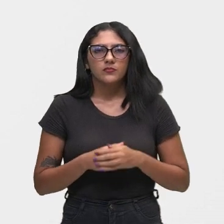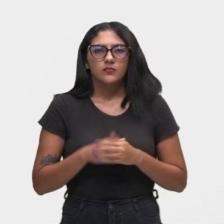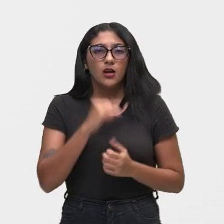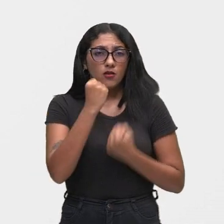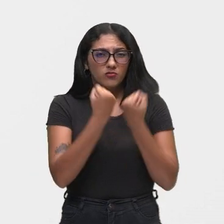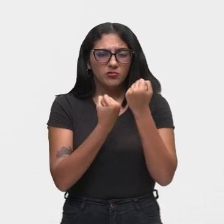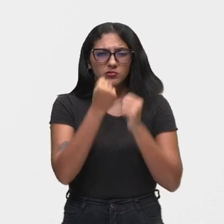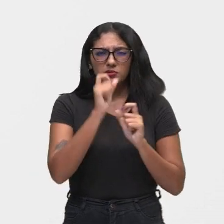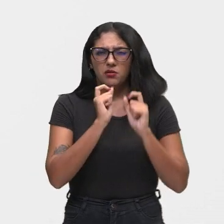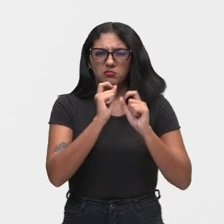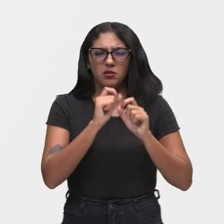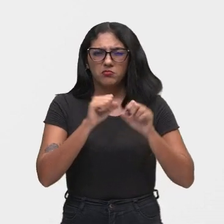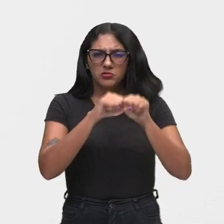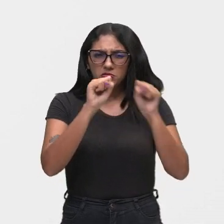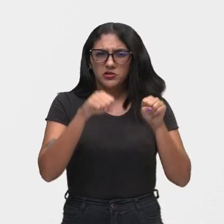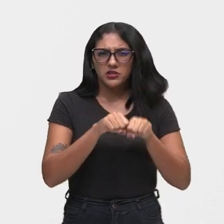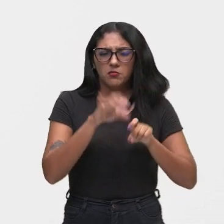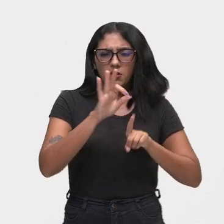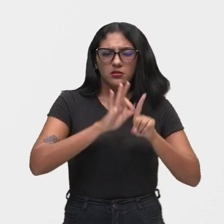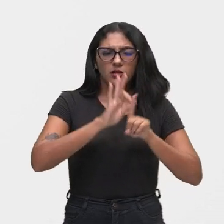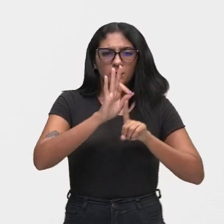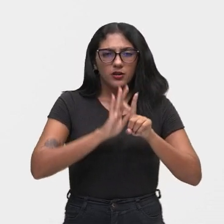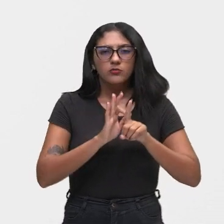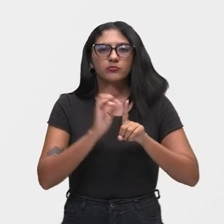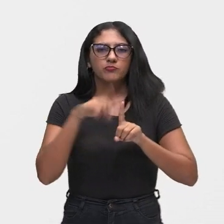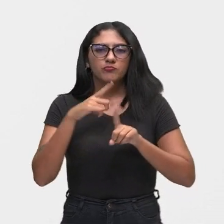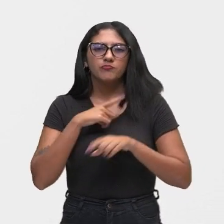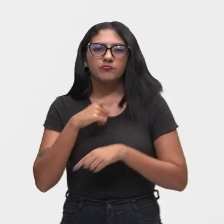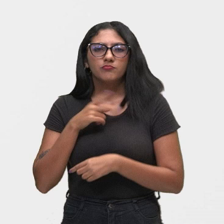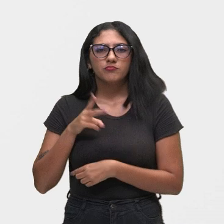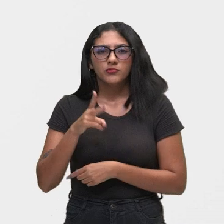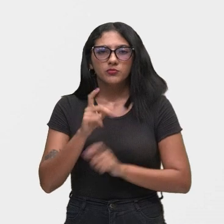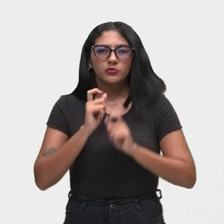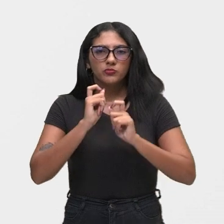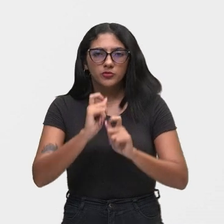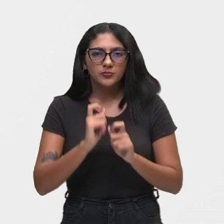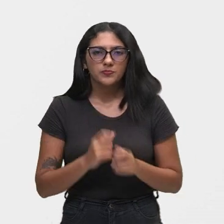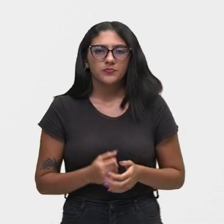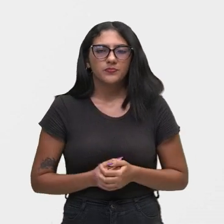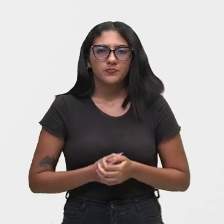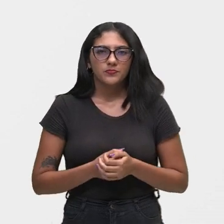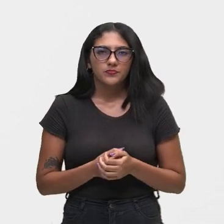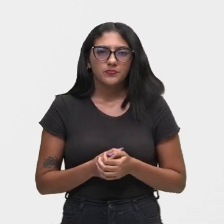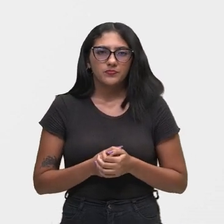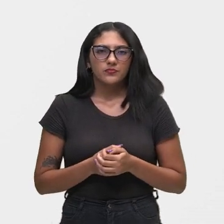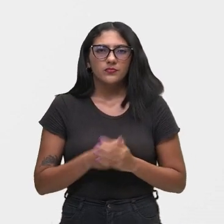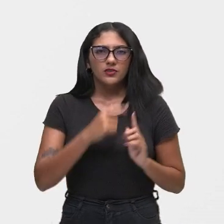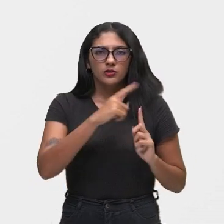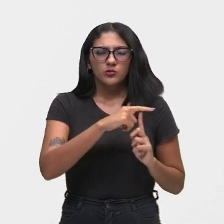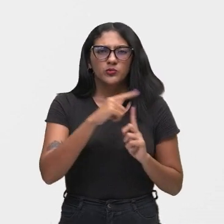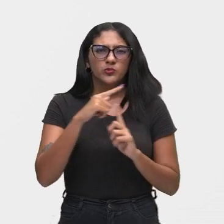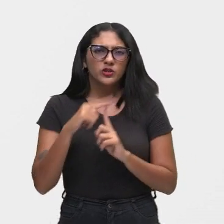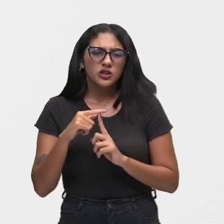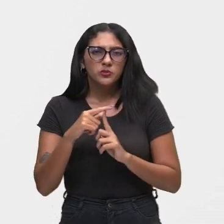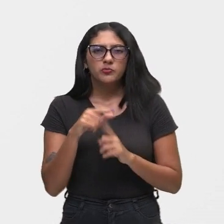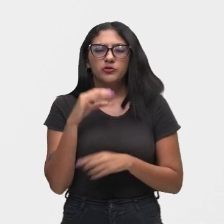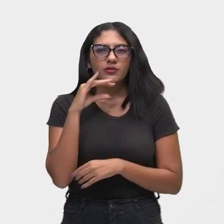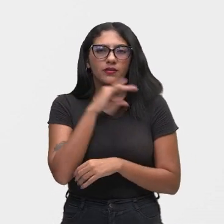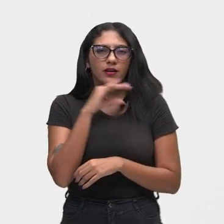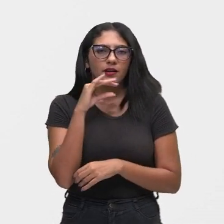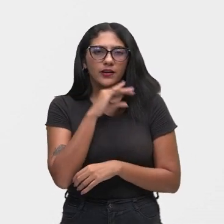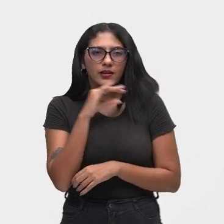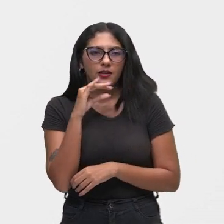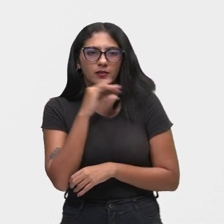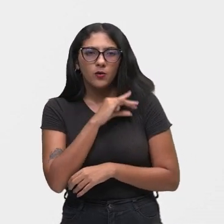térmicas, elas estão acontecendo ali, e aí a presença de quantas velas estão participando,